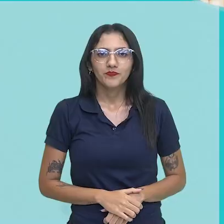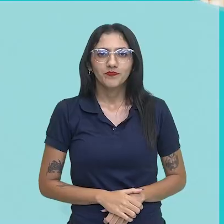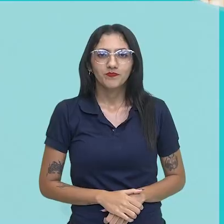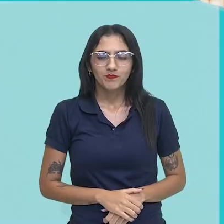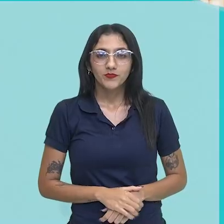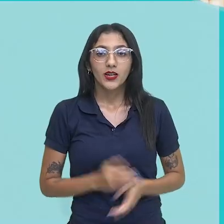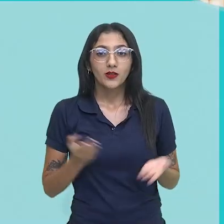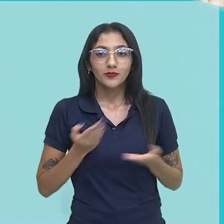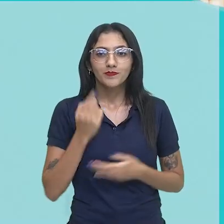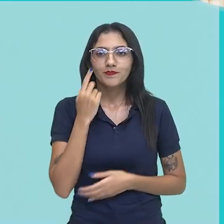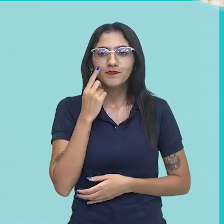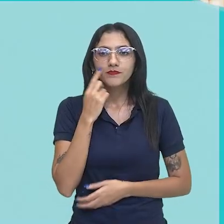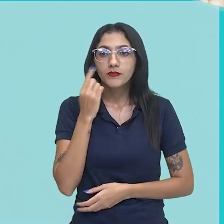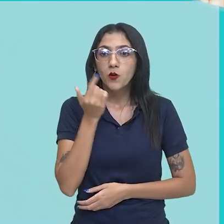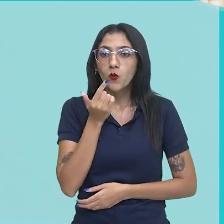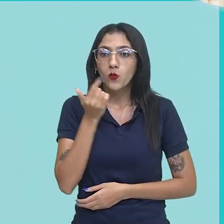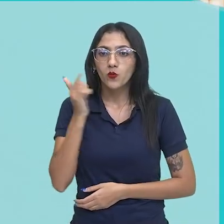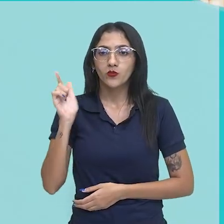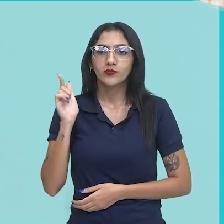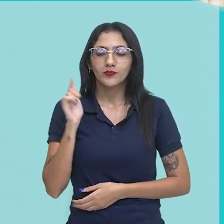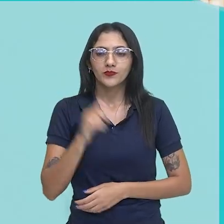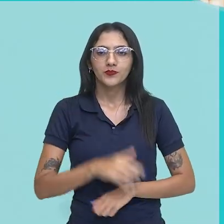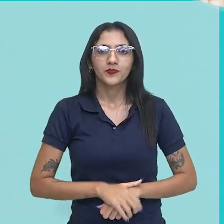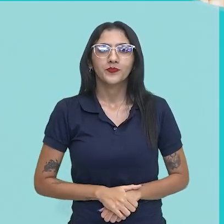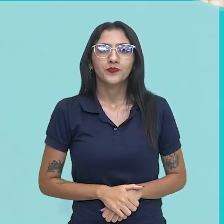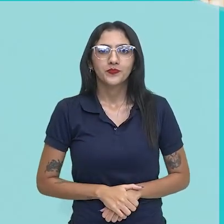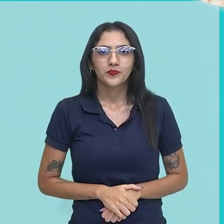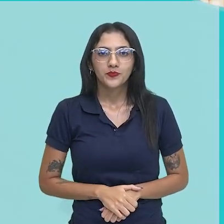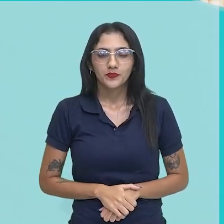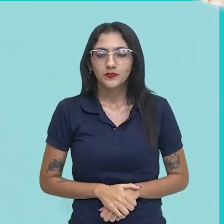para outra figura de linguagem chamada